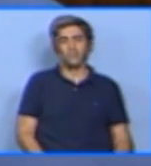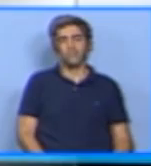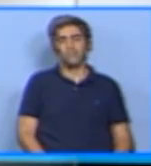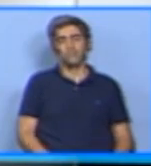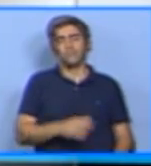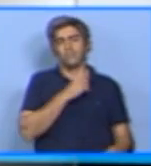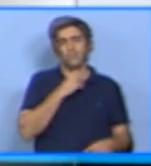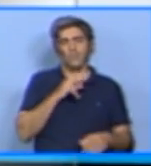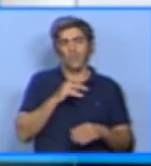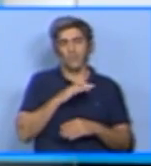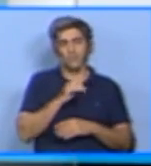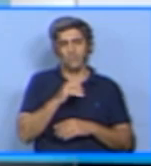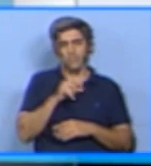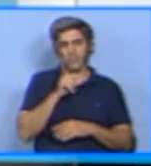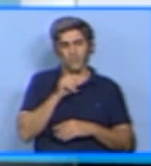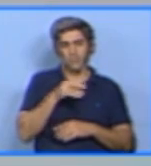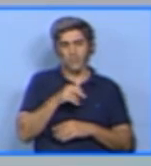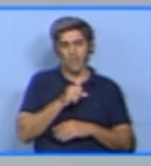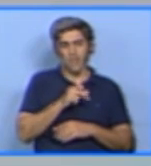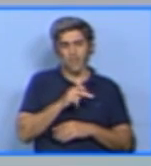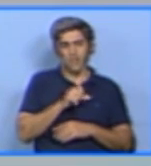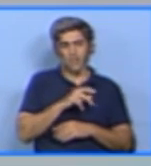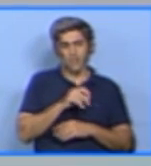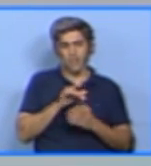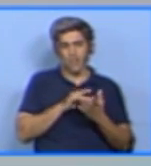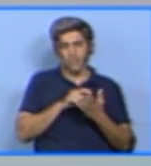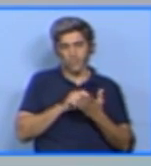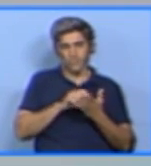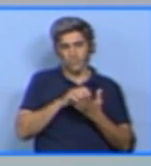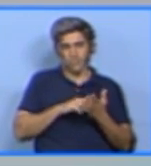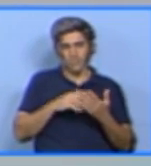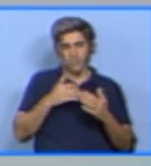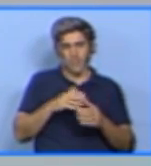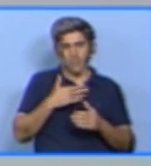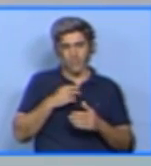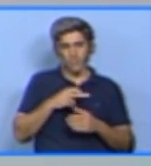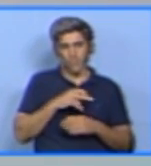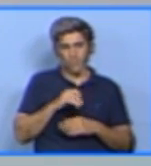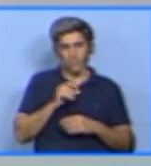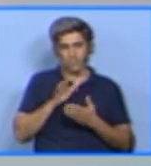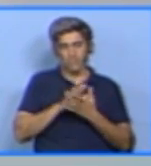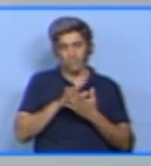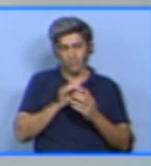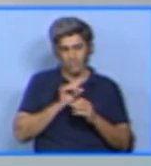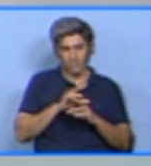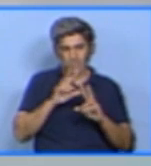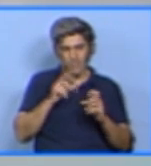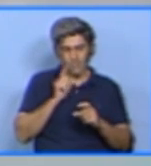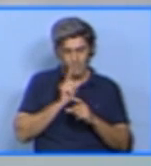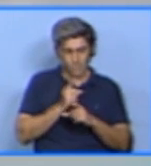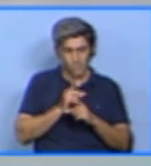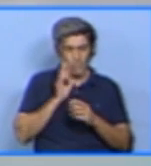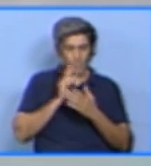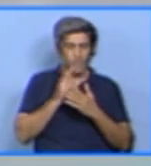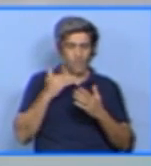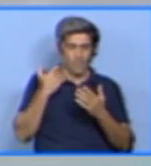O Padre Vasco Pinto Magalhães escreveu, enfim, este livro sobre o mal e o demónio, depois de publicar também sobre o tema ao longo dos